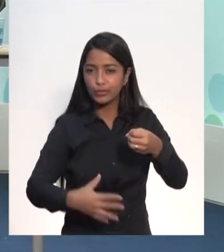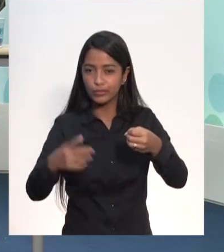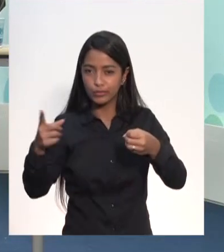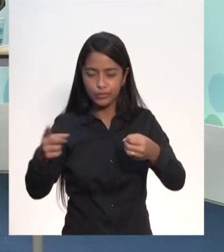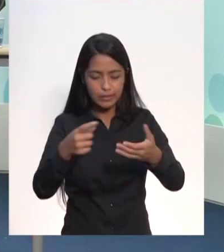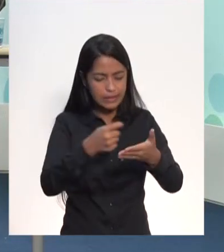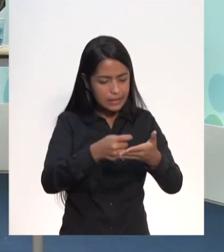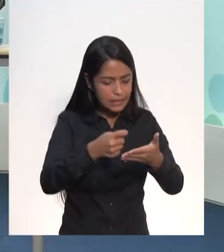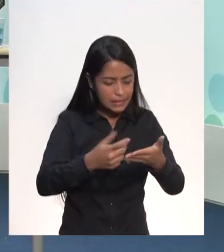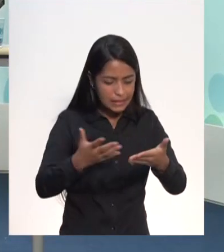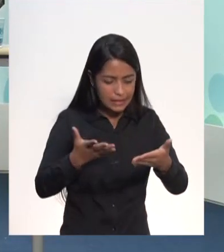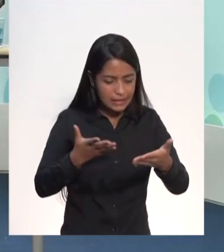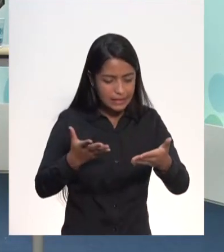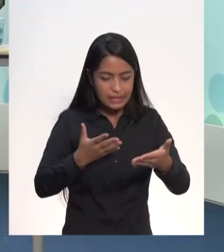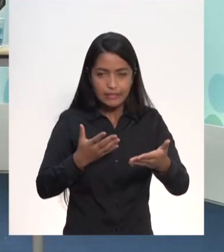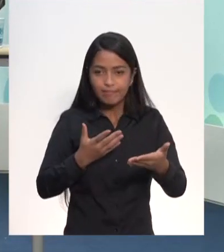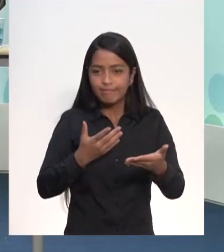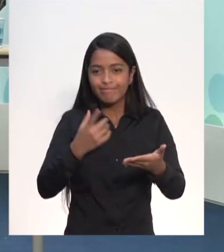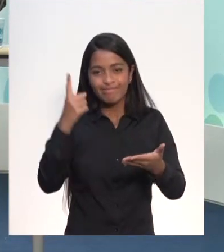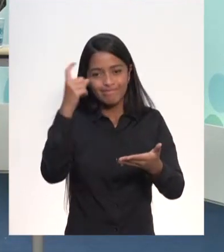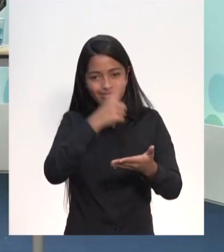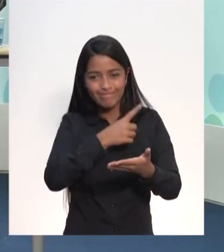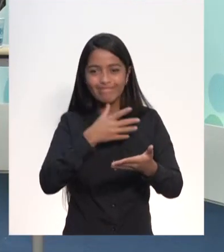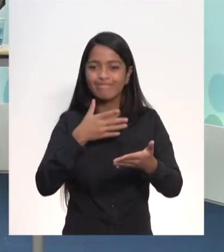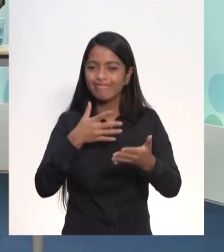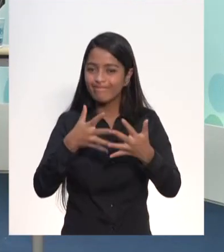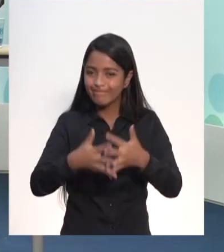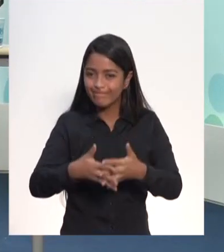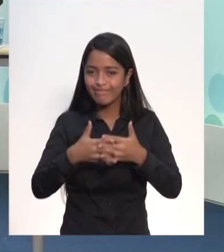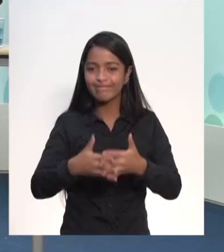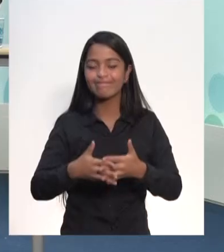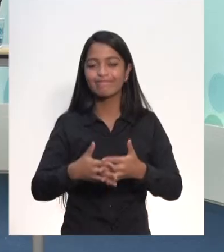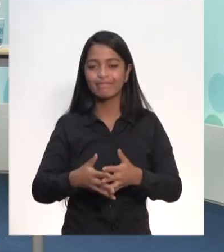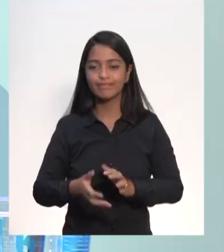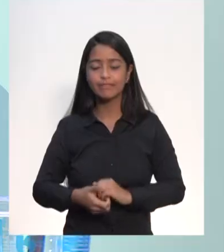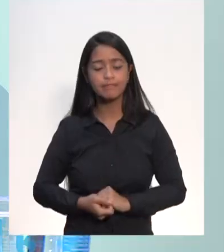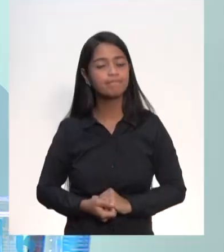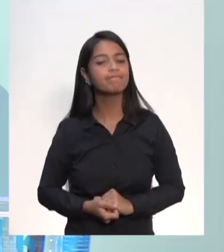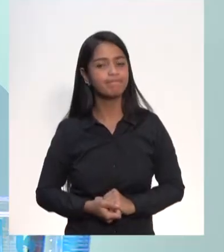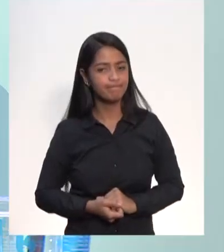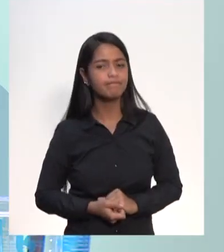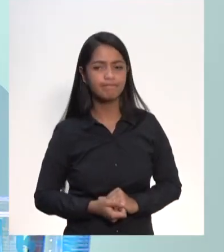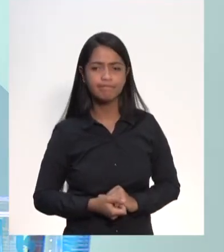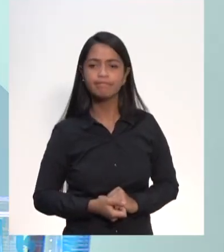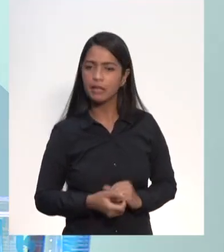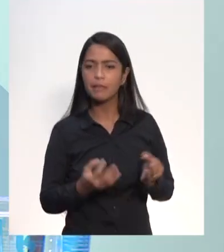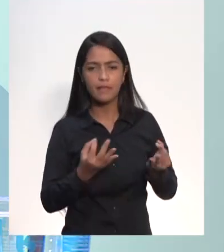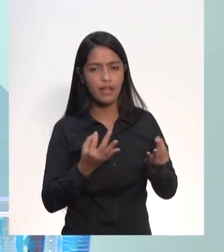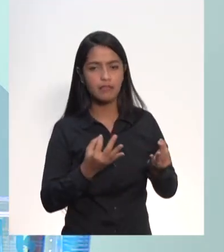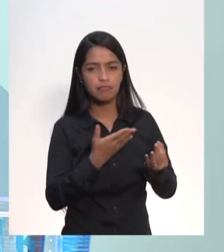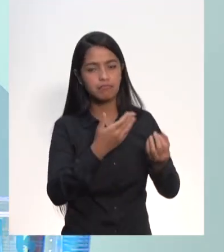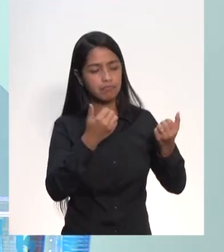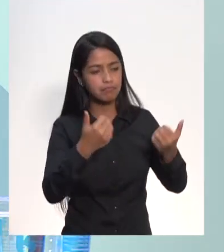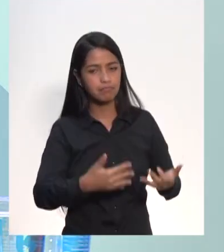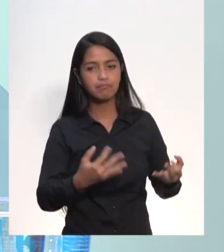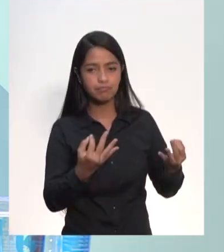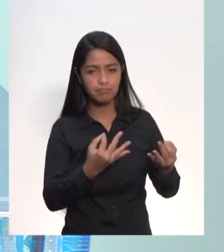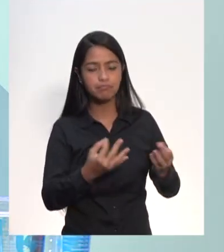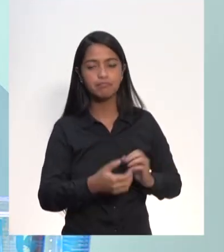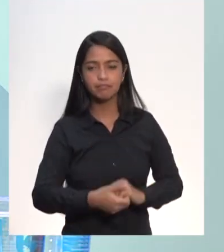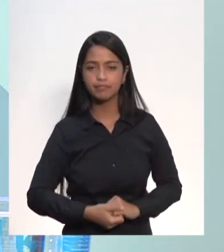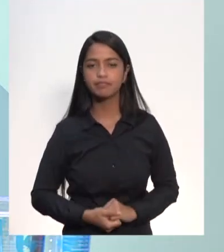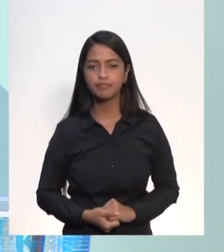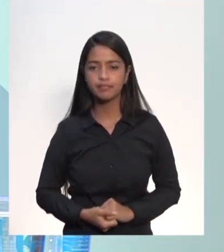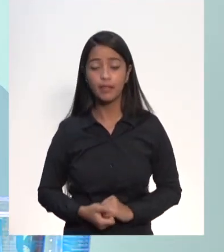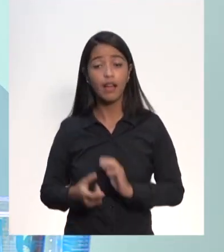da primeira série do ensino médio. Perfeito, complemento o que a gente tinha mencionado aqui, né, que a gente tinha discutido